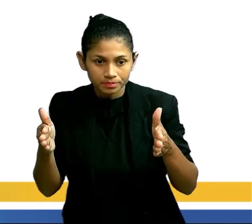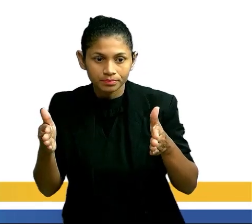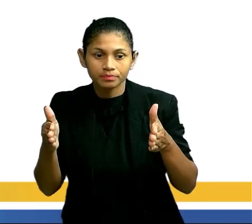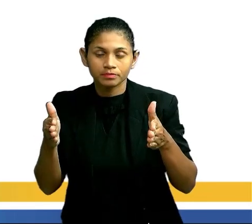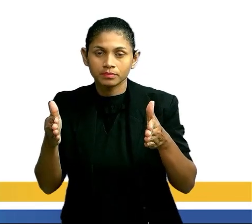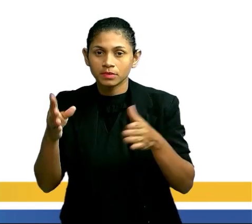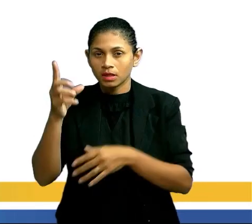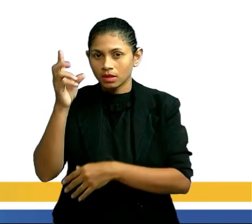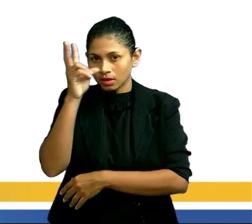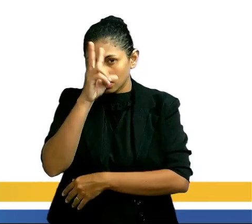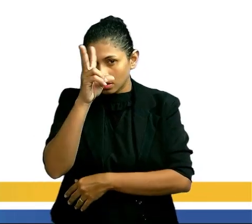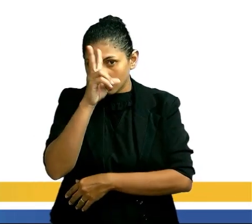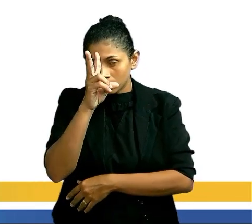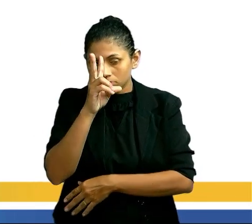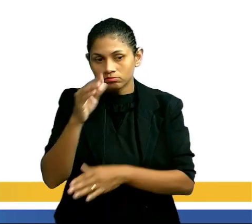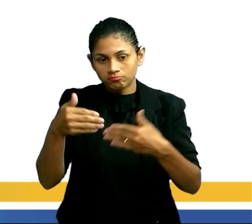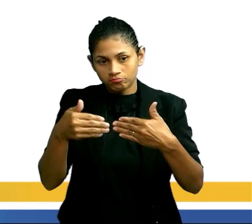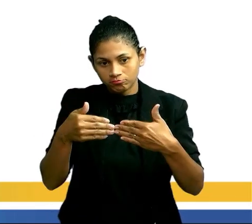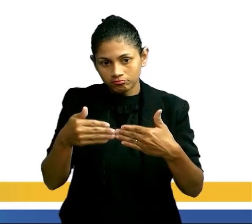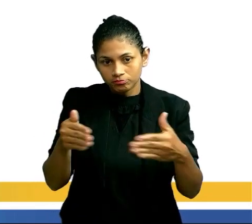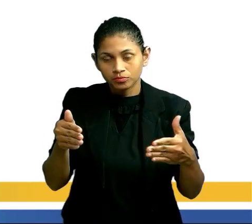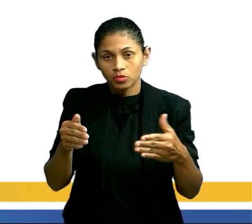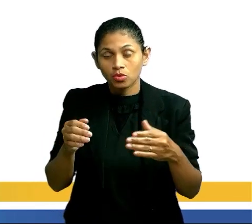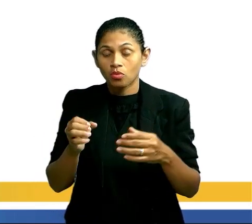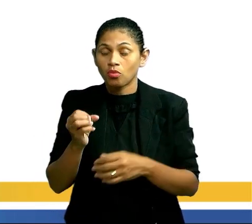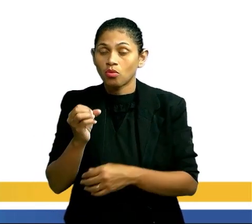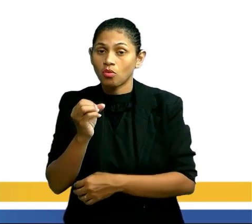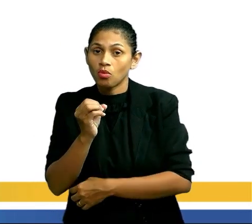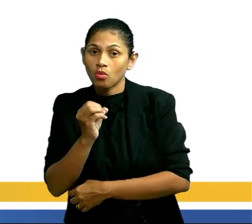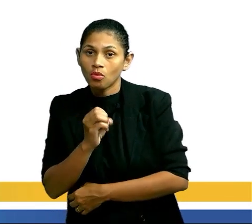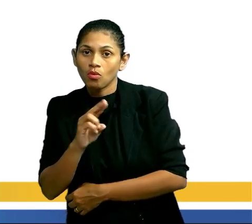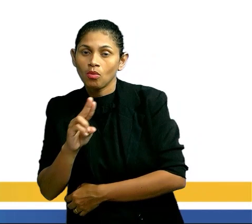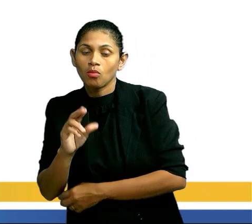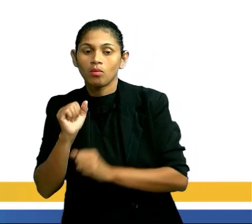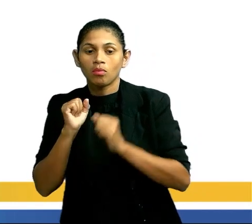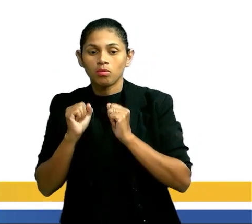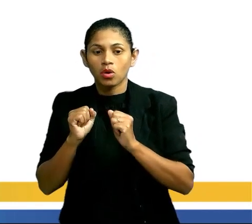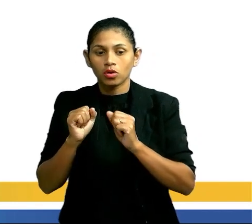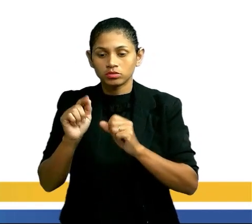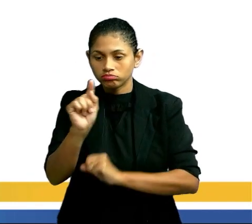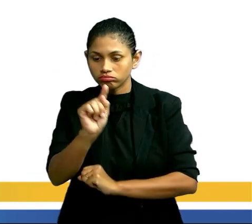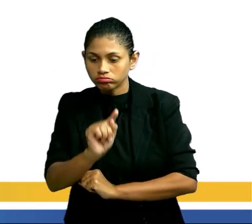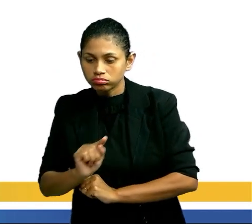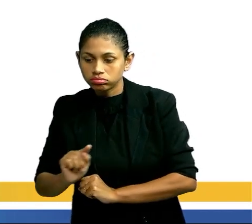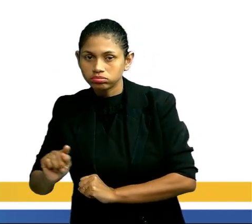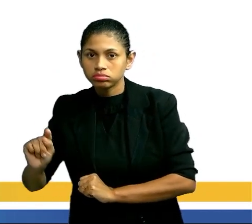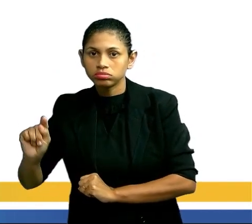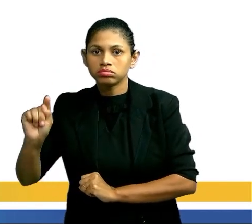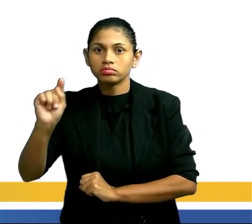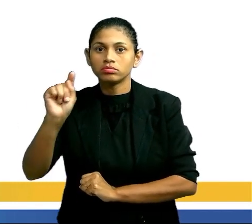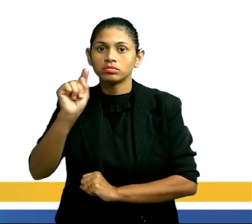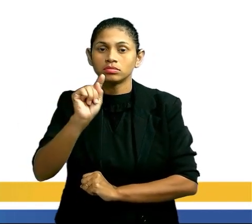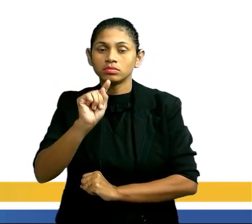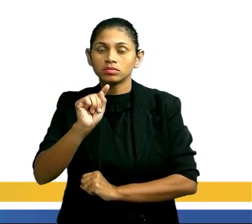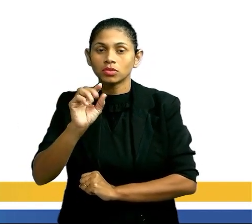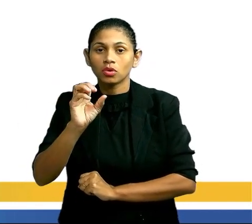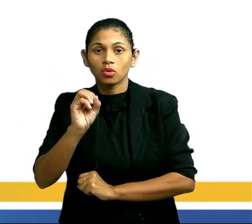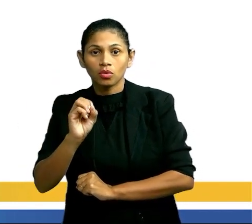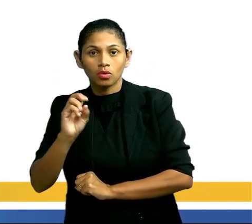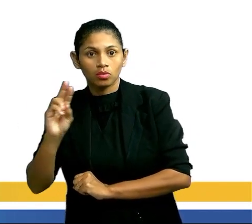que a alifática é uma cadeia aberta, ou ele pode ser um éter cíclico ou aromático, como nós estamos vendo na